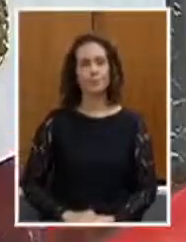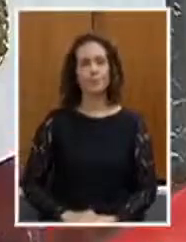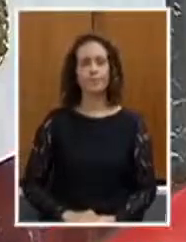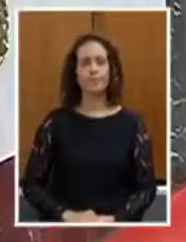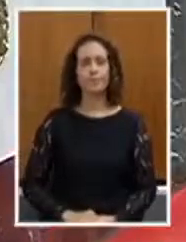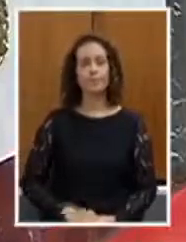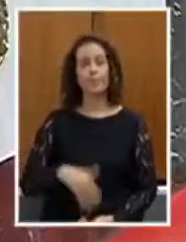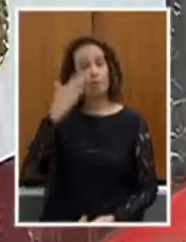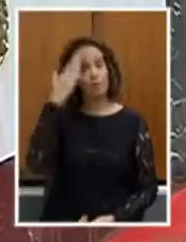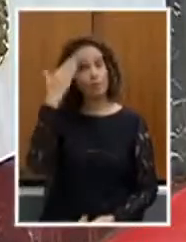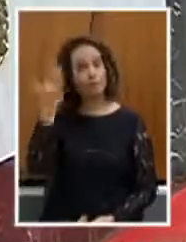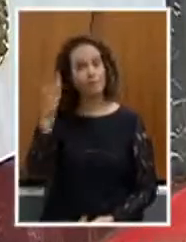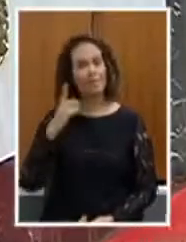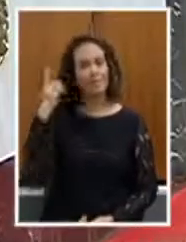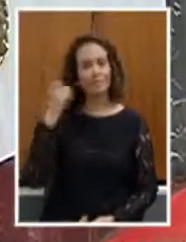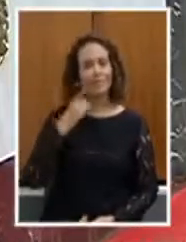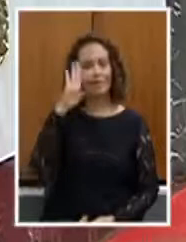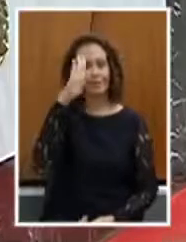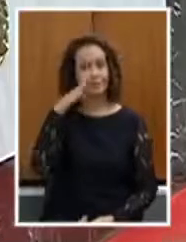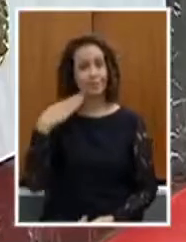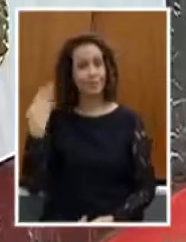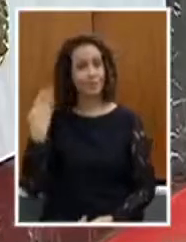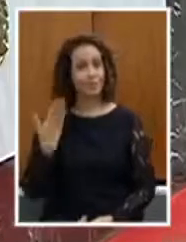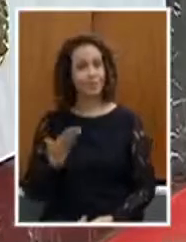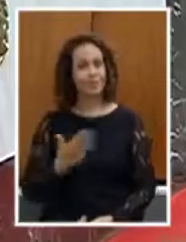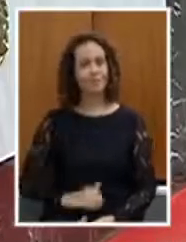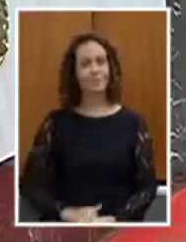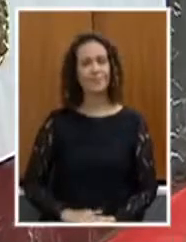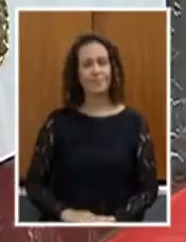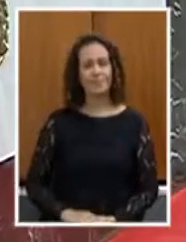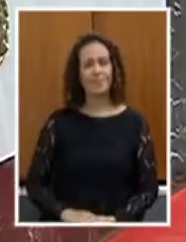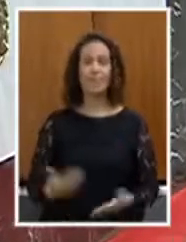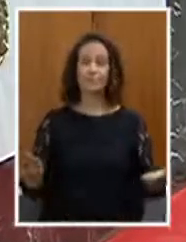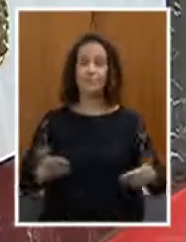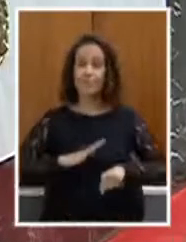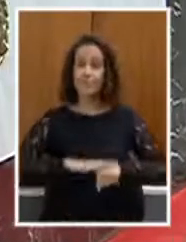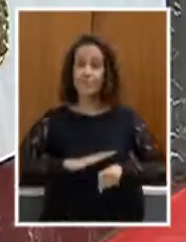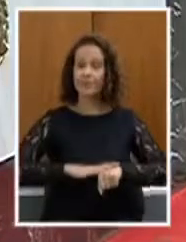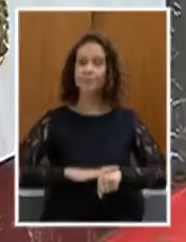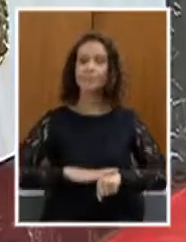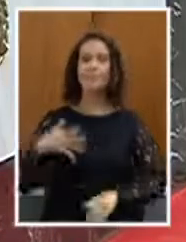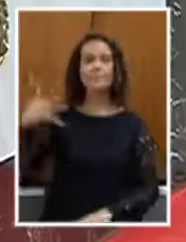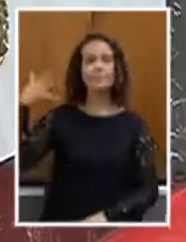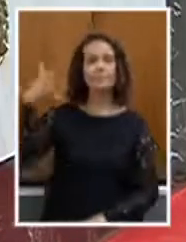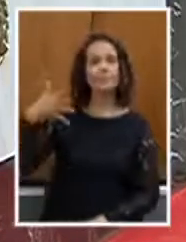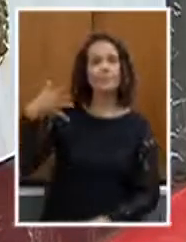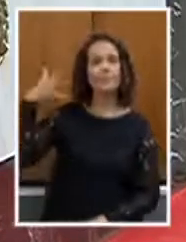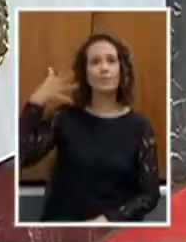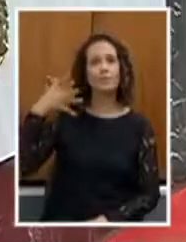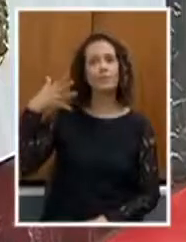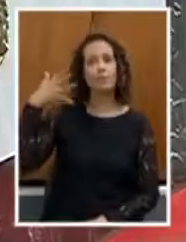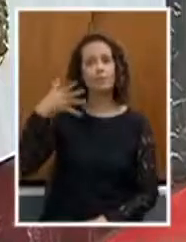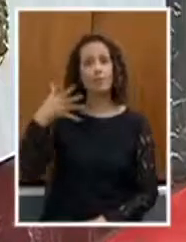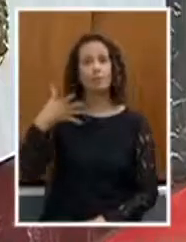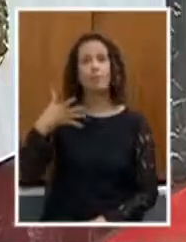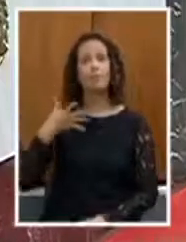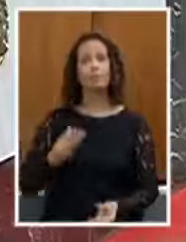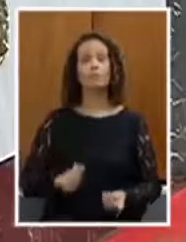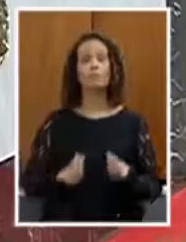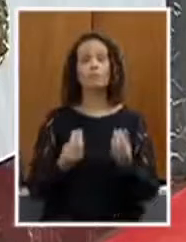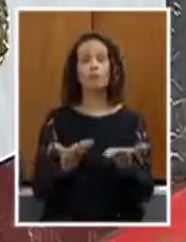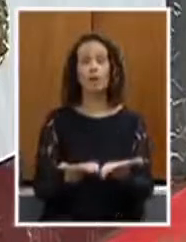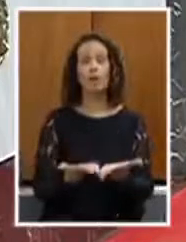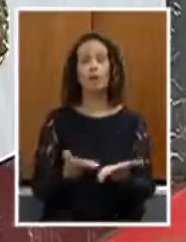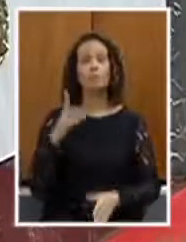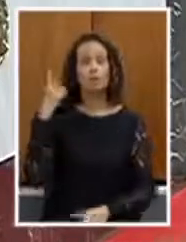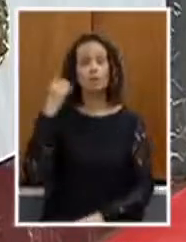Muito obrigado, deputada Beatriz Cerqueira. Passamos agora a palavra para encaminhar ao deputado João